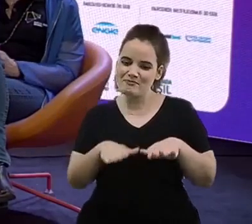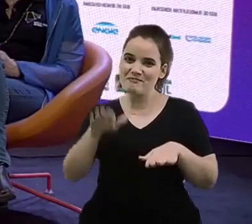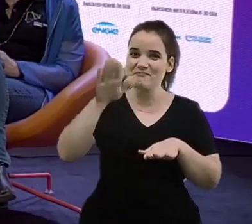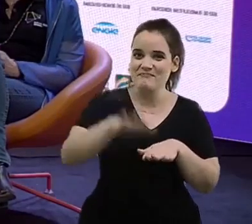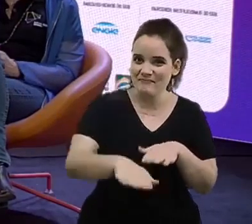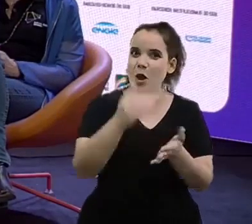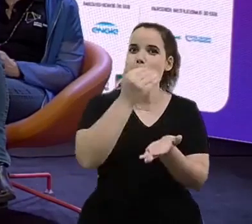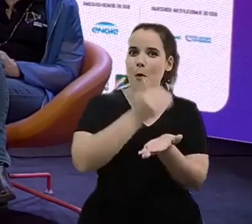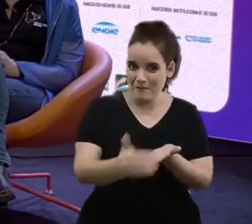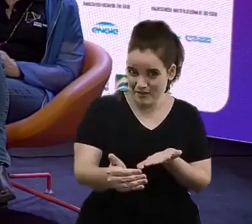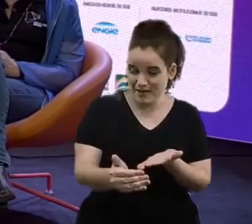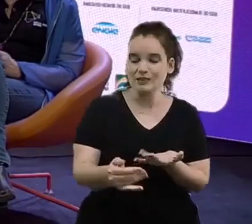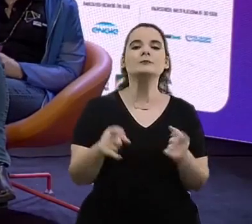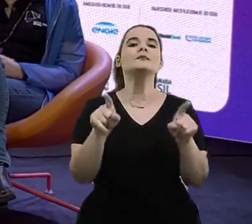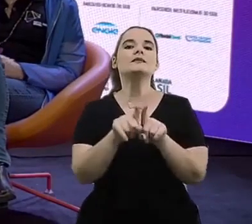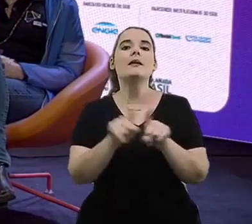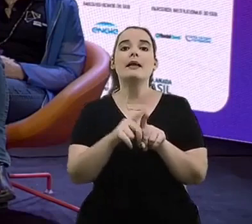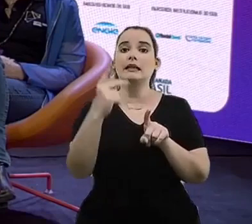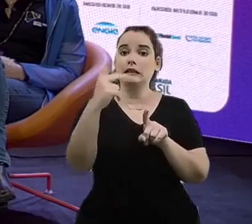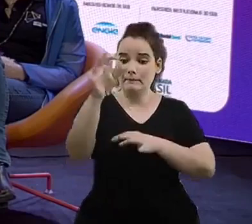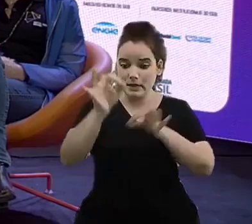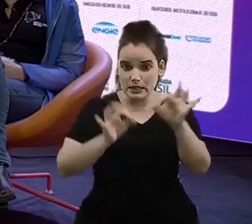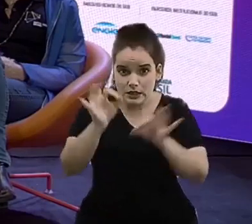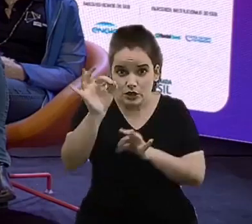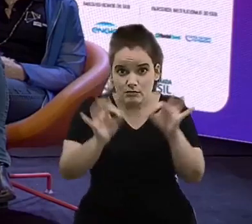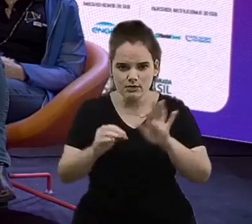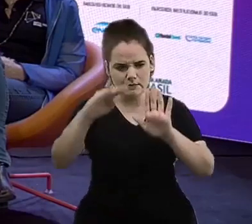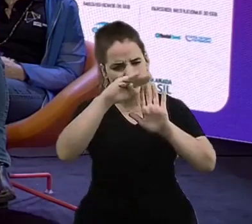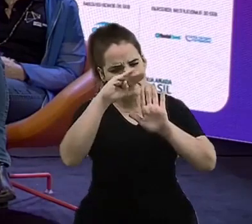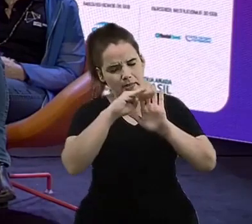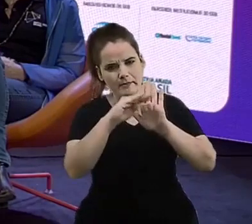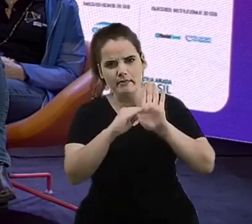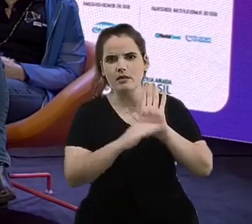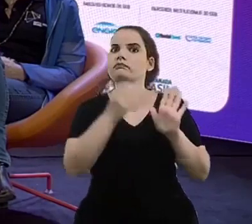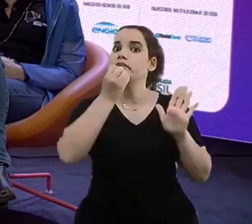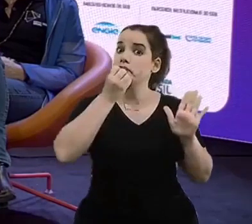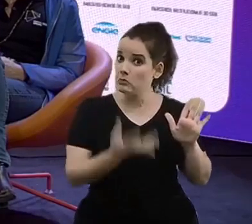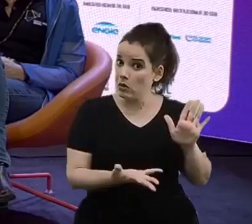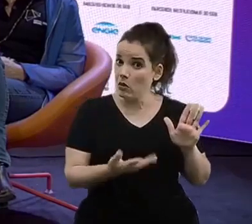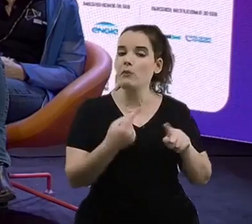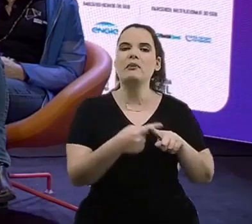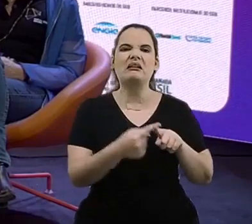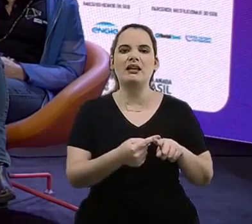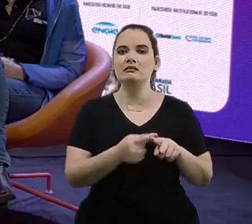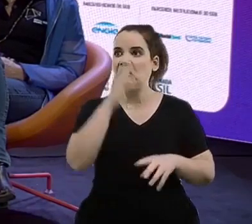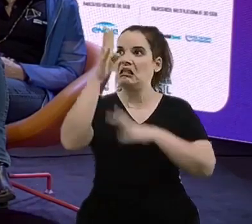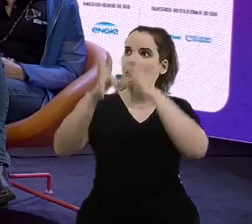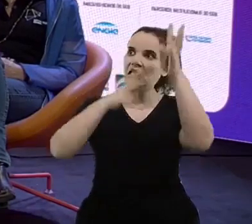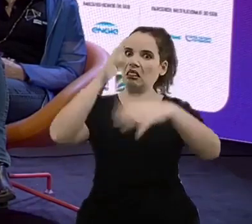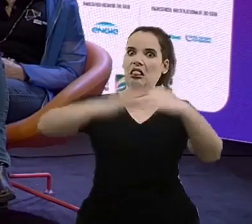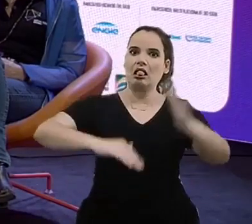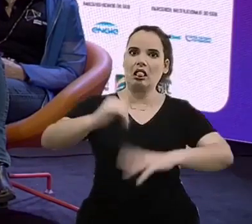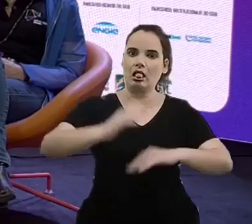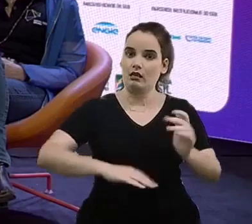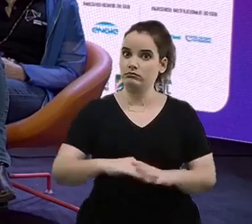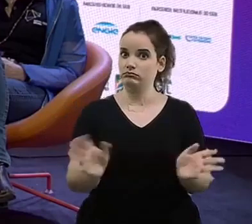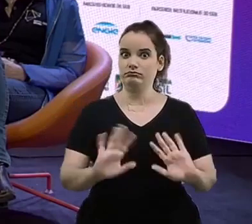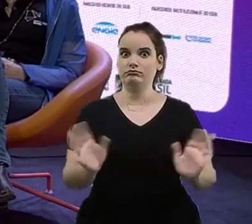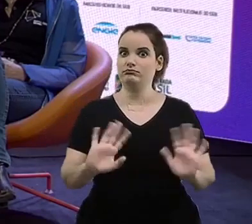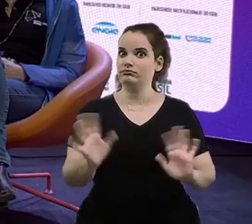O planejamento foi muito bom, achei muito legal vocês planejarem, porque sair fazendo também tem esse negócio do trabalho em dobro,